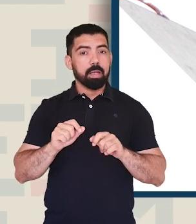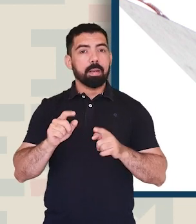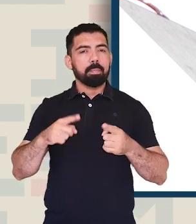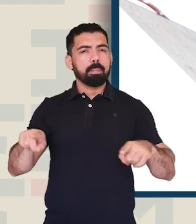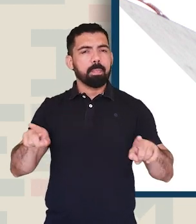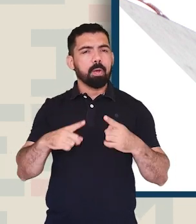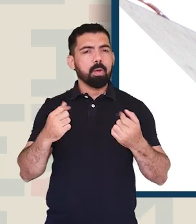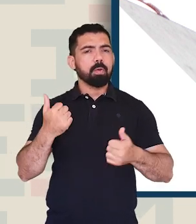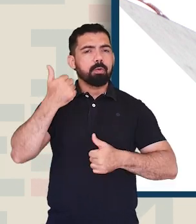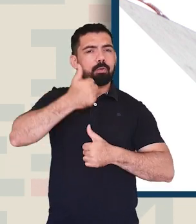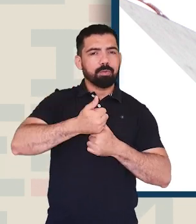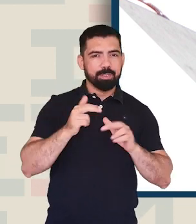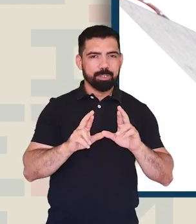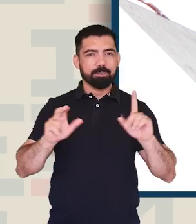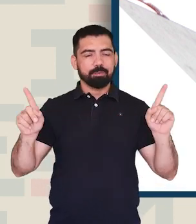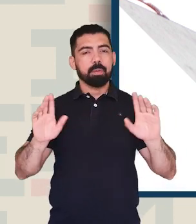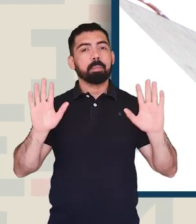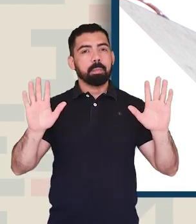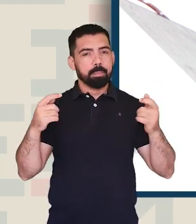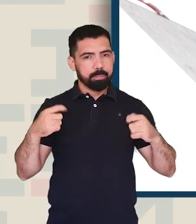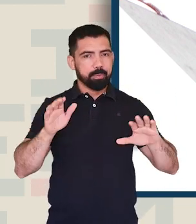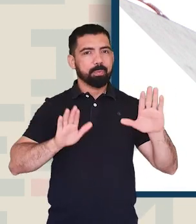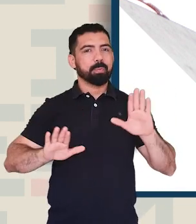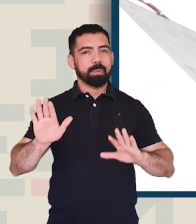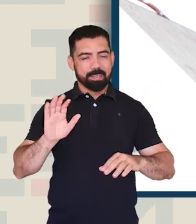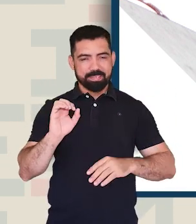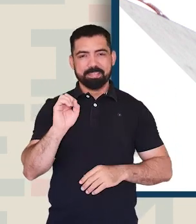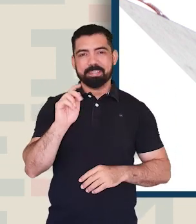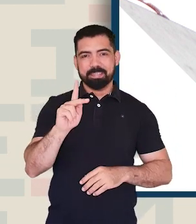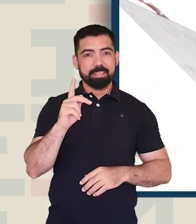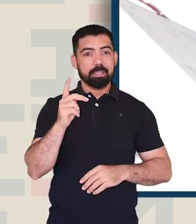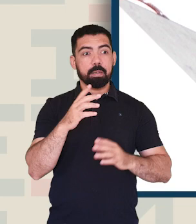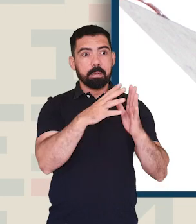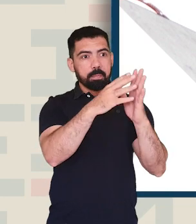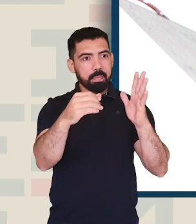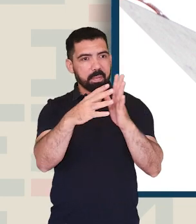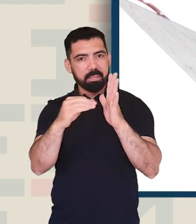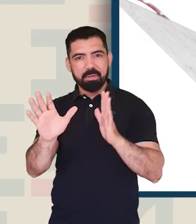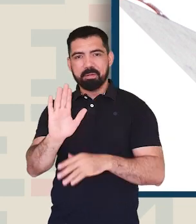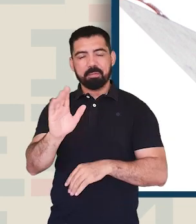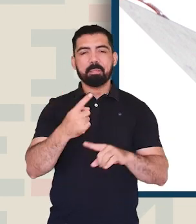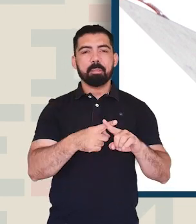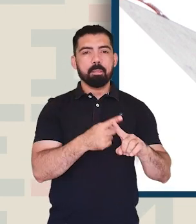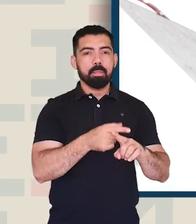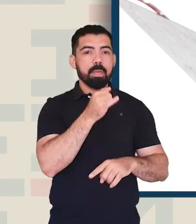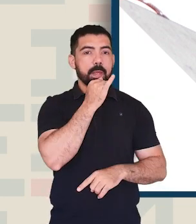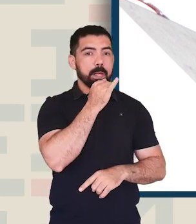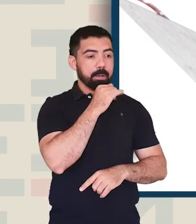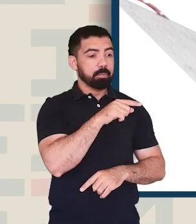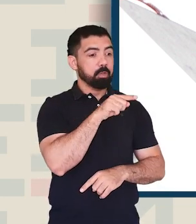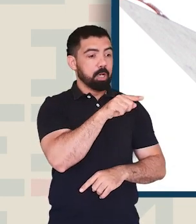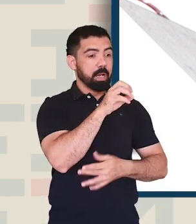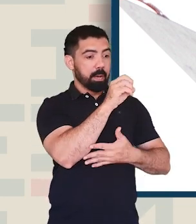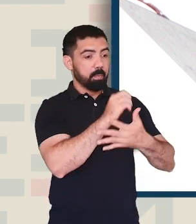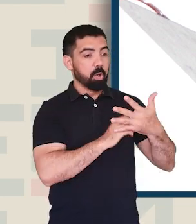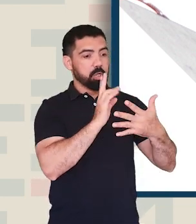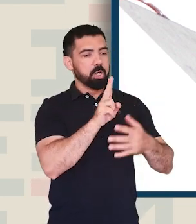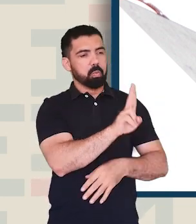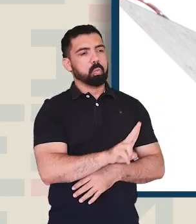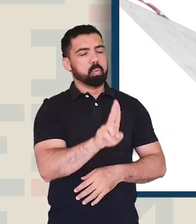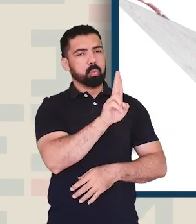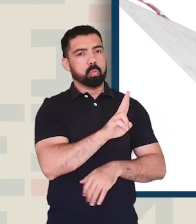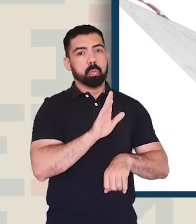uma melodia em cima, nova, né? Claro que tem que ter um cuidado aí para não plagiar ninguém, porque já foi tanto feito que às vezes é